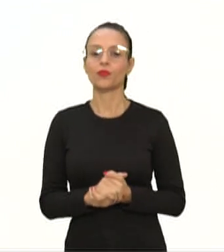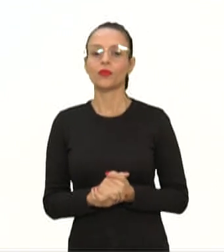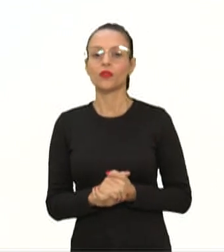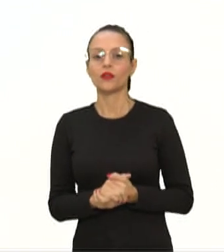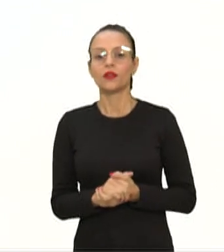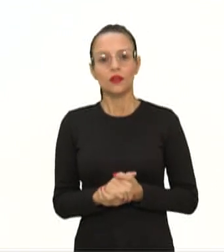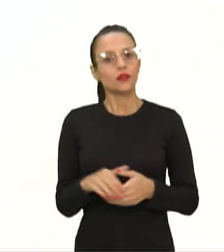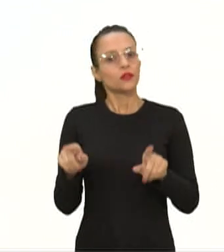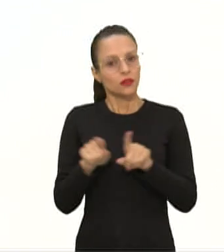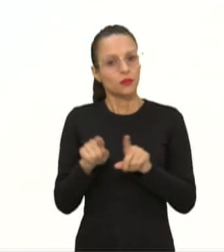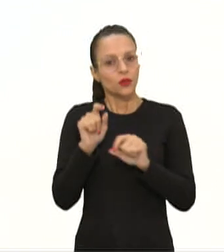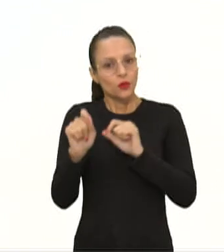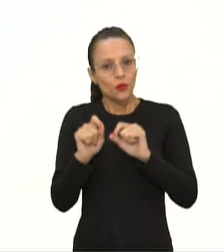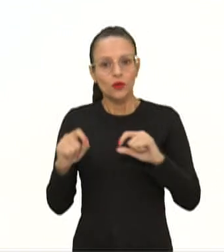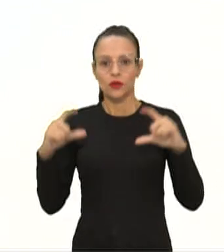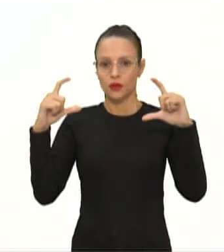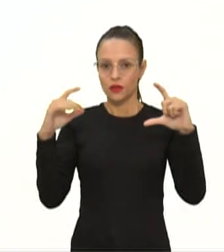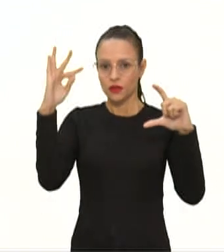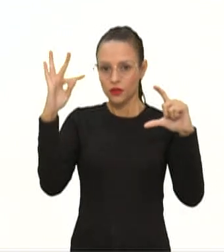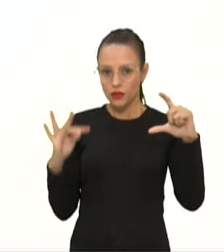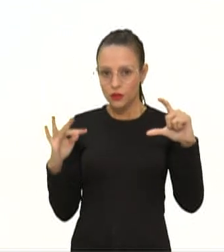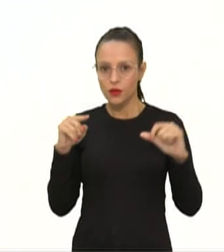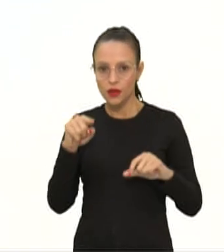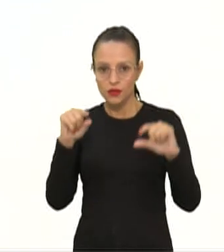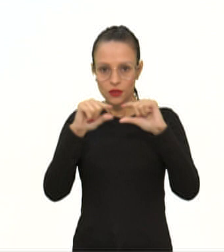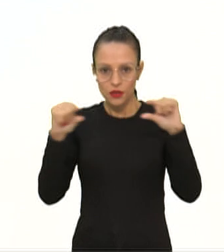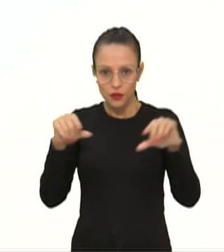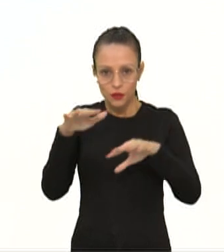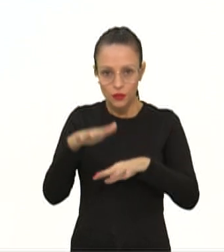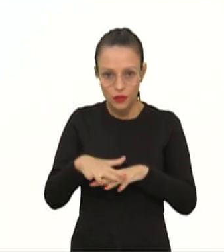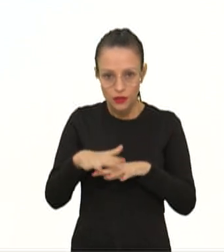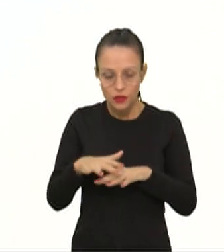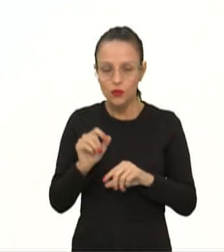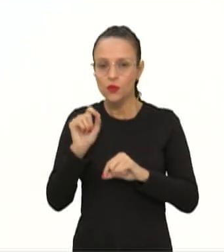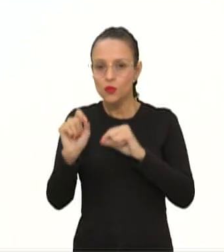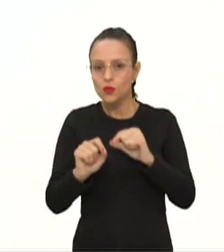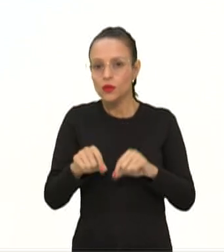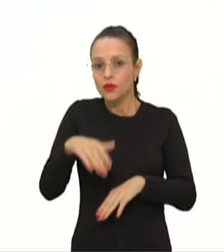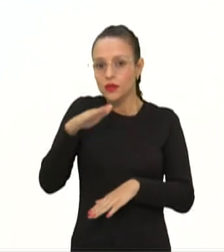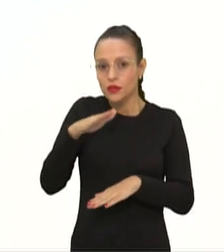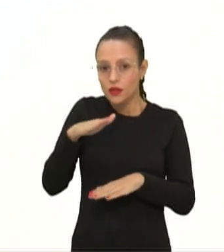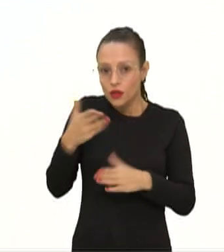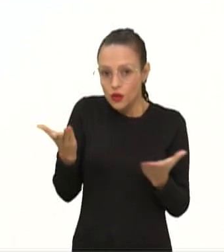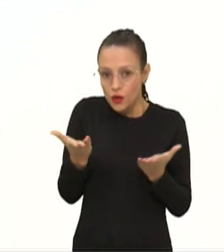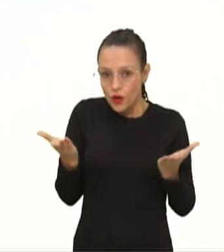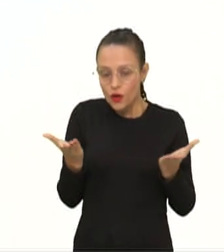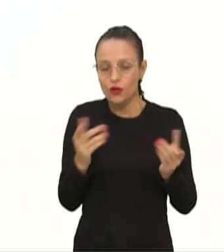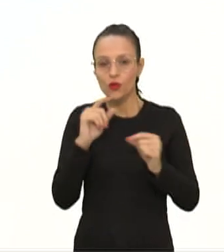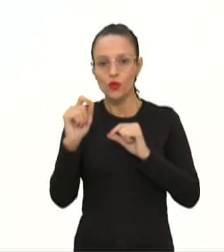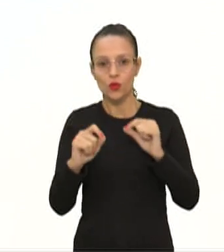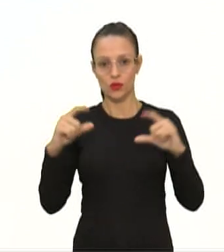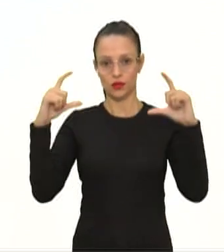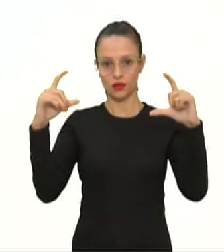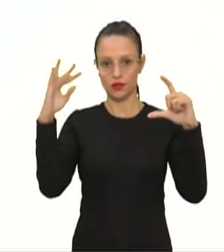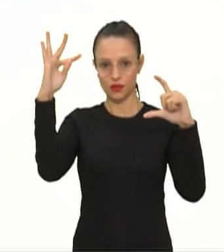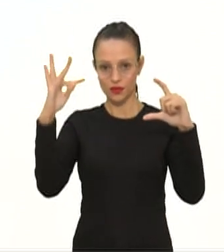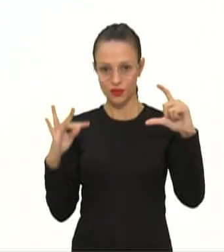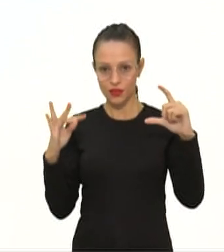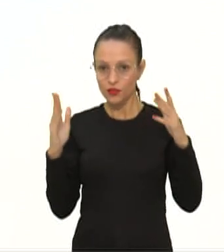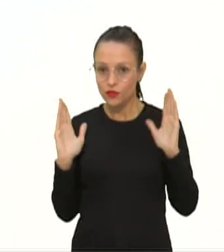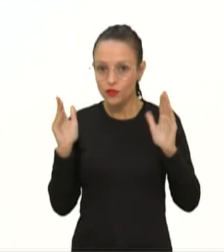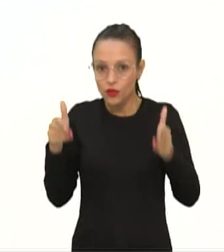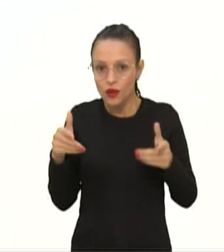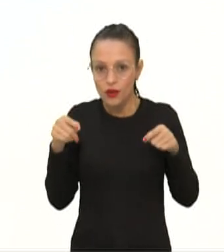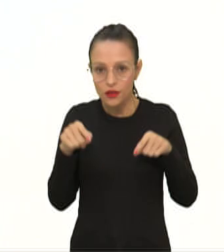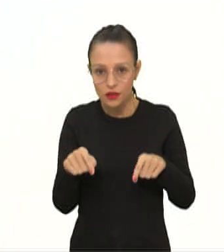E nós resolvemos situações problema envolvendo esse tipo de equação. O que nós vamos fazer hoje é o seguinte: nós vamos pegar os probleminhas, nós vamos focar